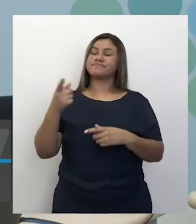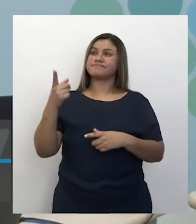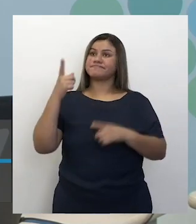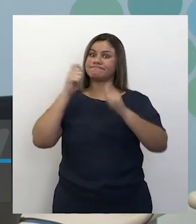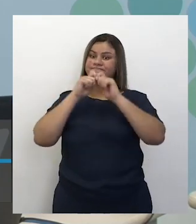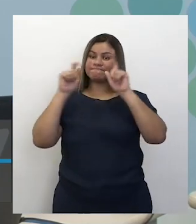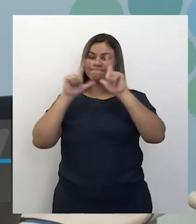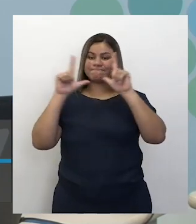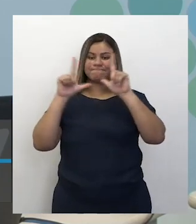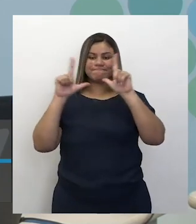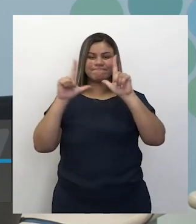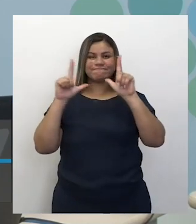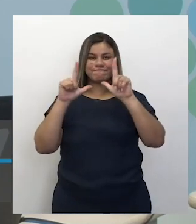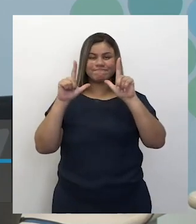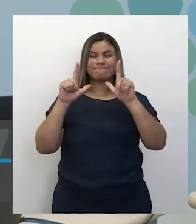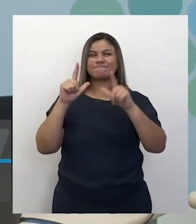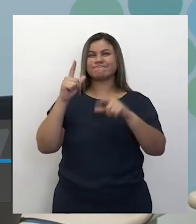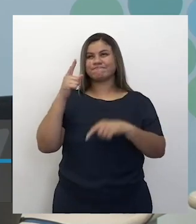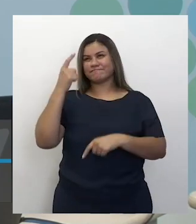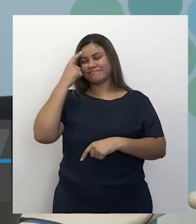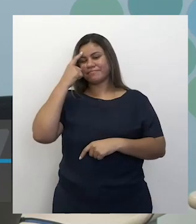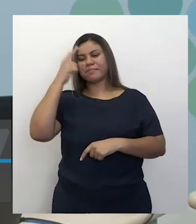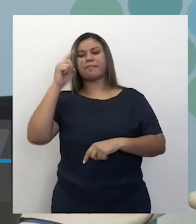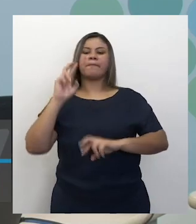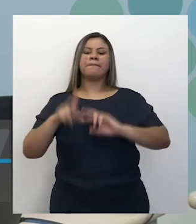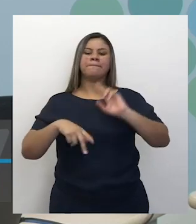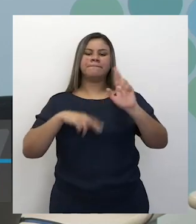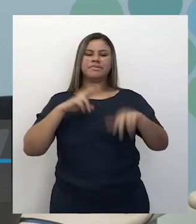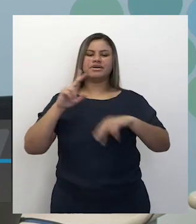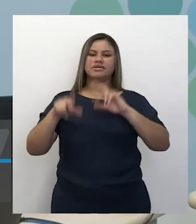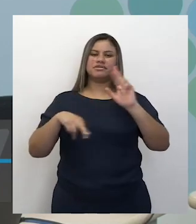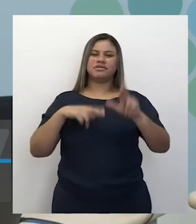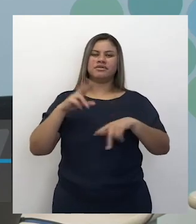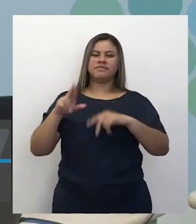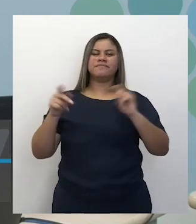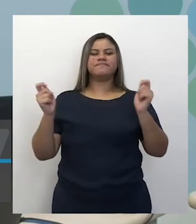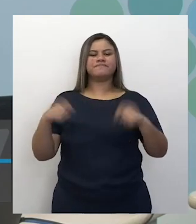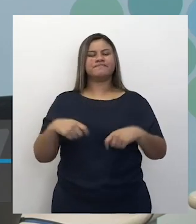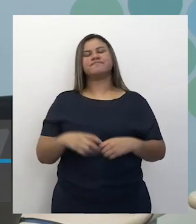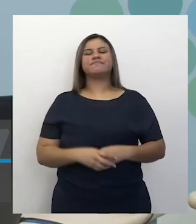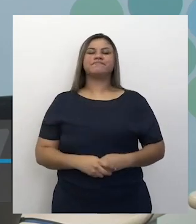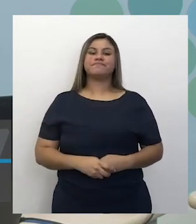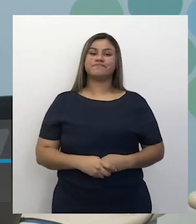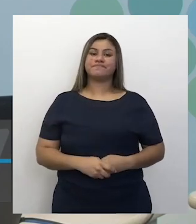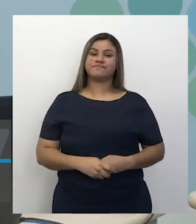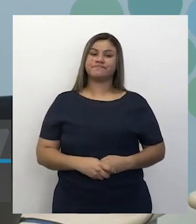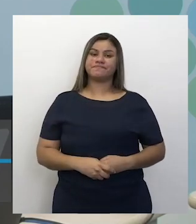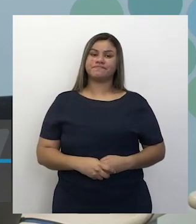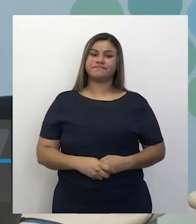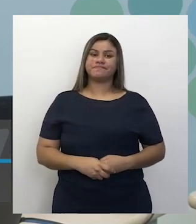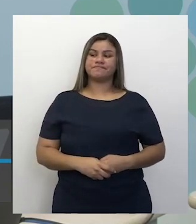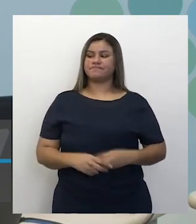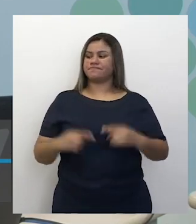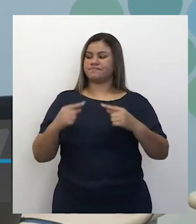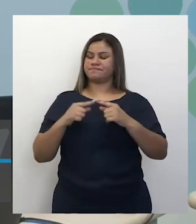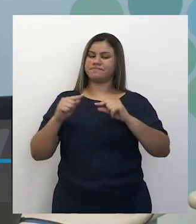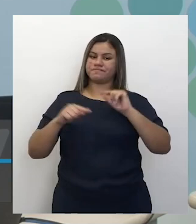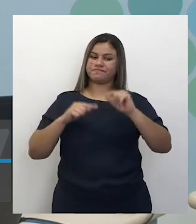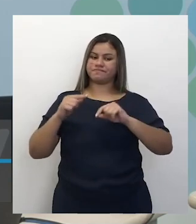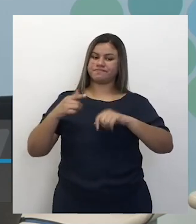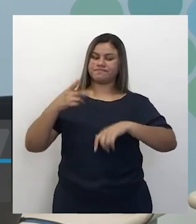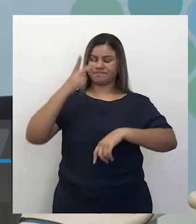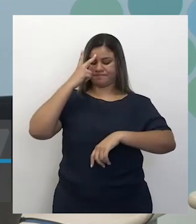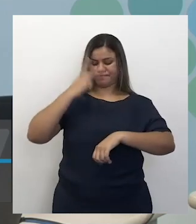coisas e tentar pensar de uma forma diferente. E aí existe essa possibilidade da gente se